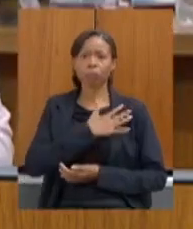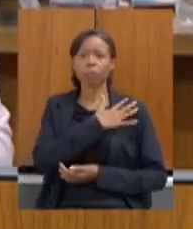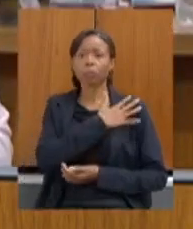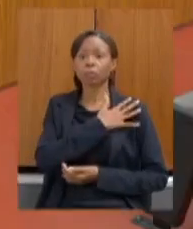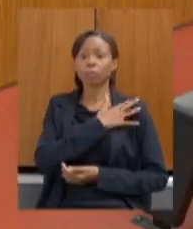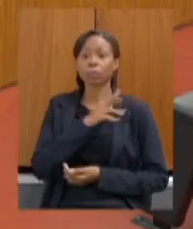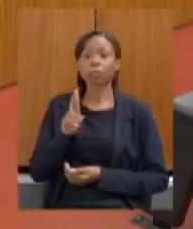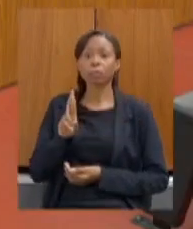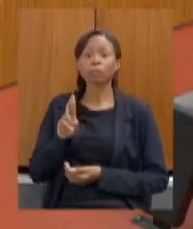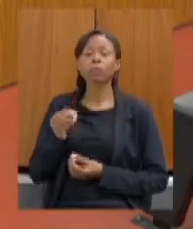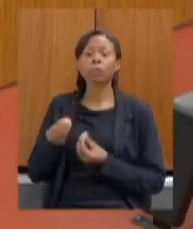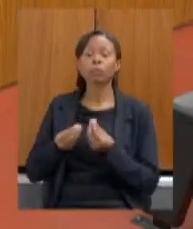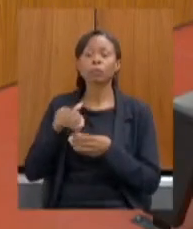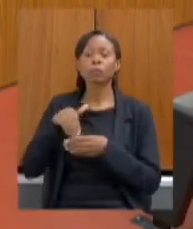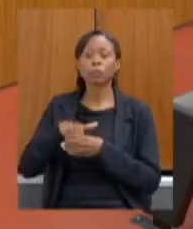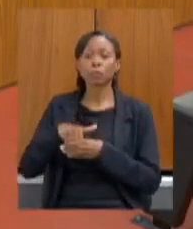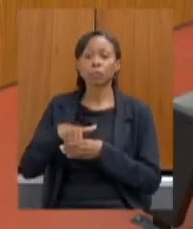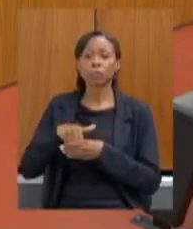Rodrigues.